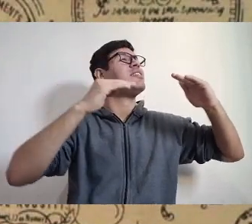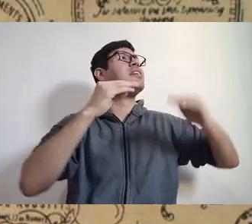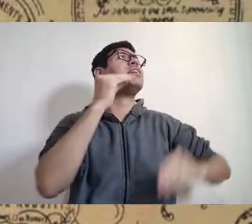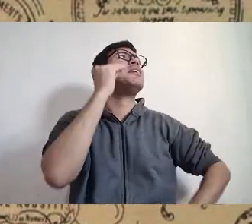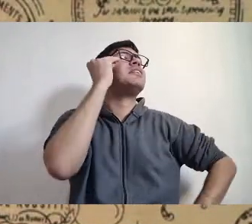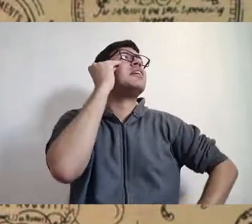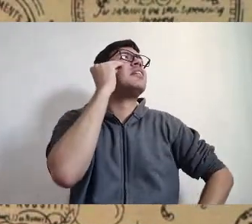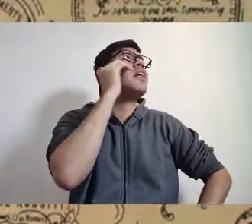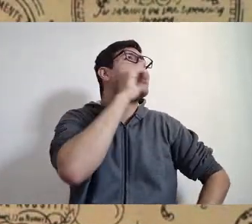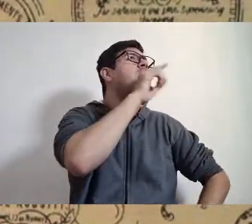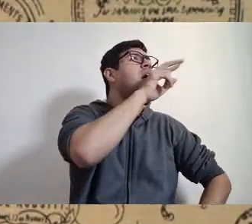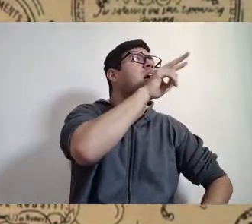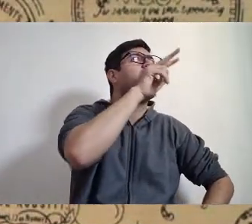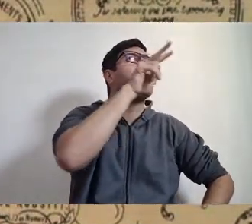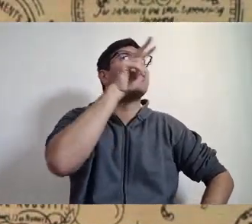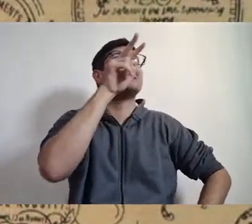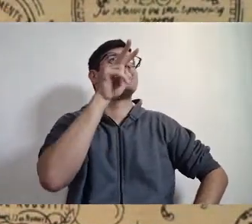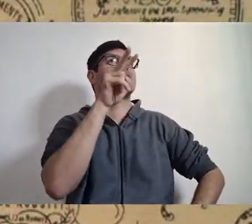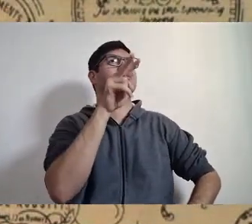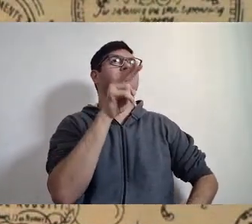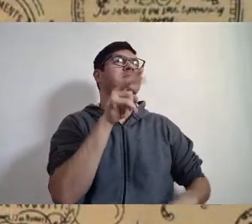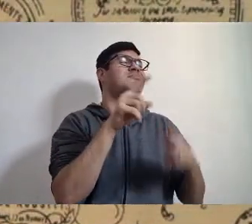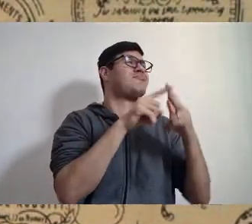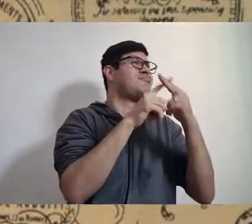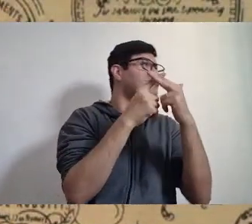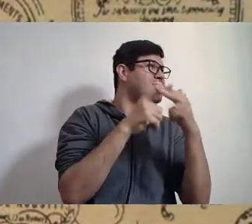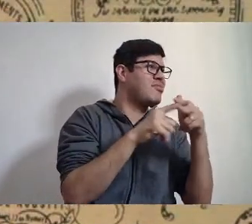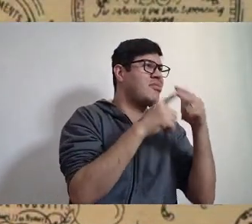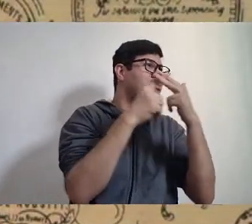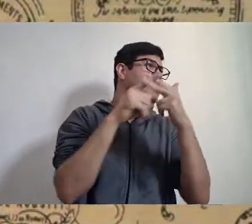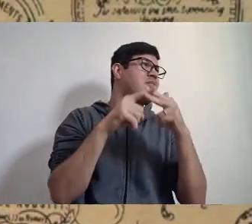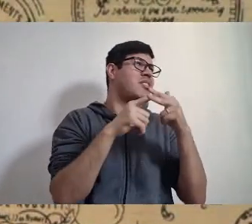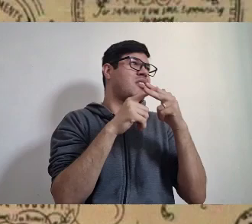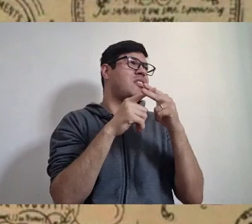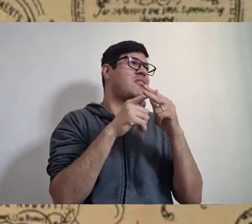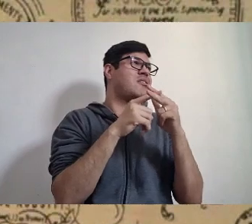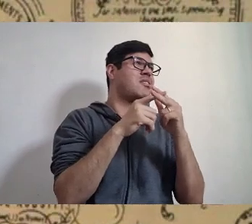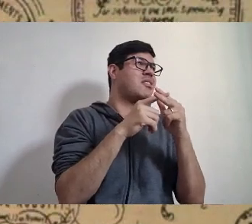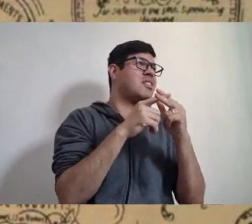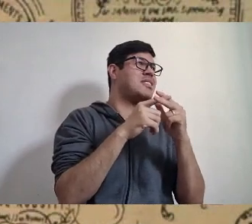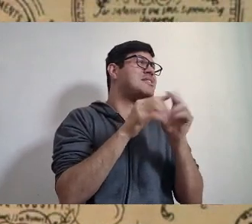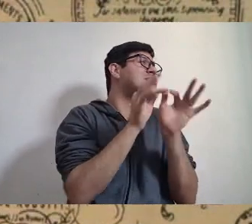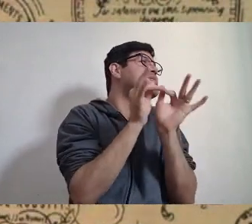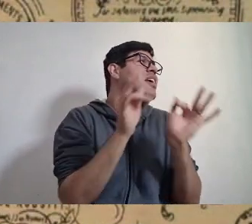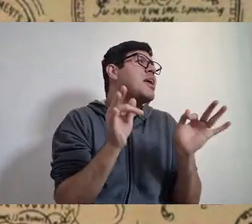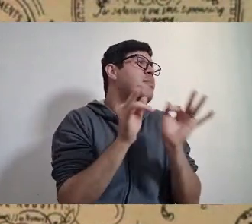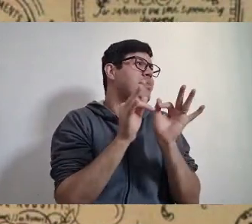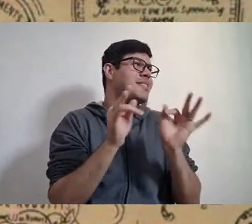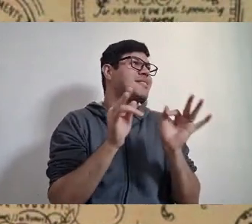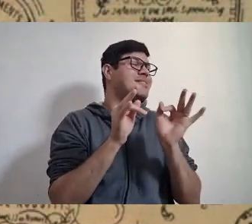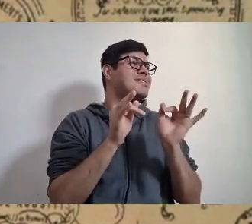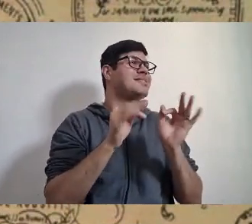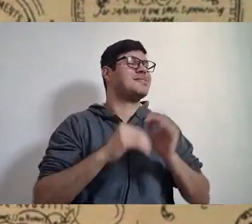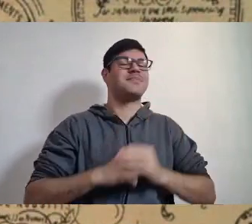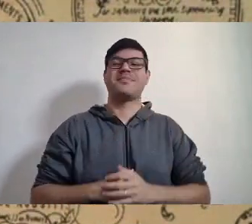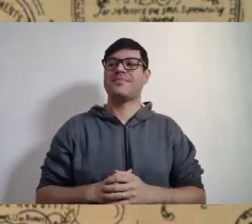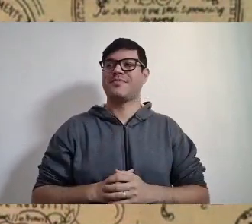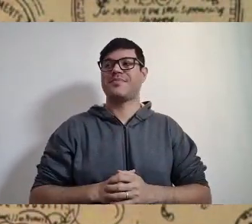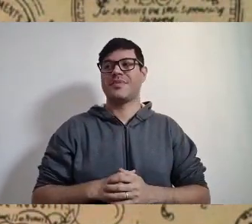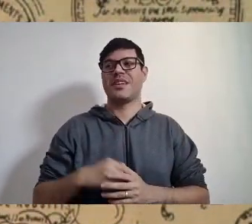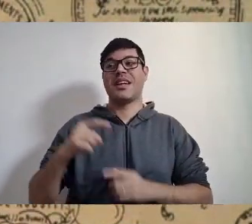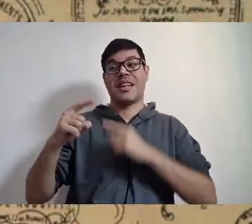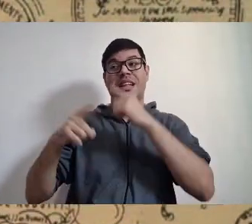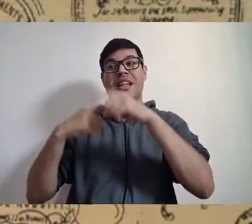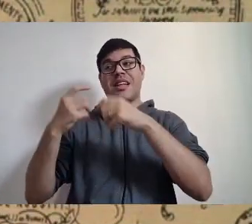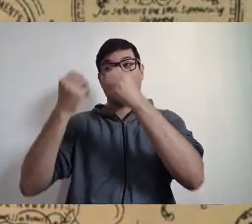essa parte, eu acho que consertaram. Então, tipo, vai lá, põe alguma coisa, conserta. Não, eu vou Só que chegou uma fase... ali. Depois eu te explico direitinho.